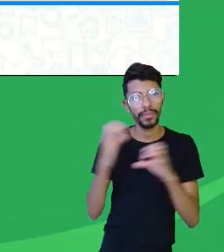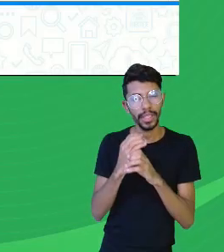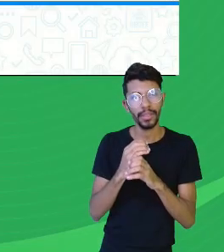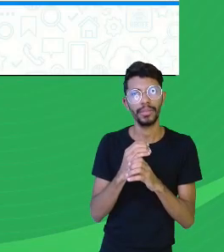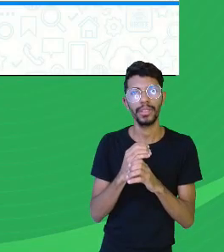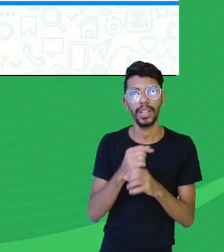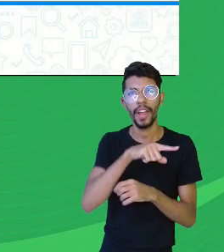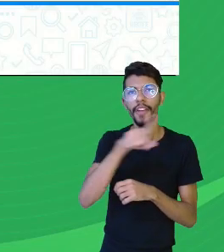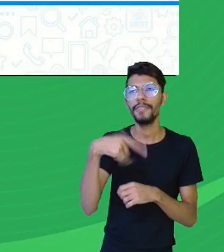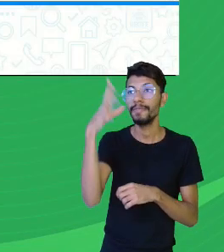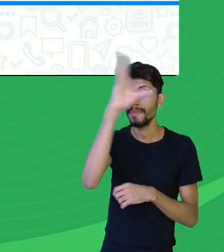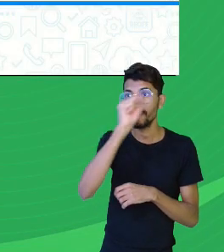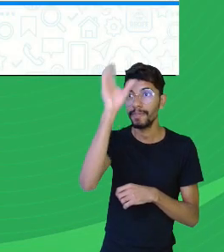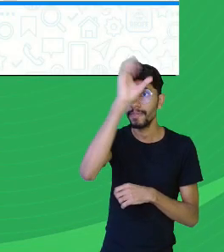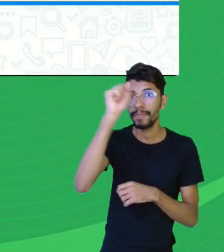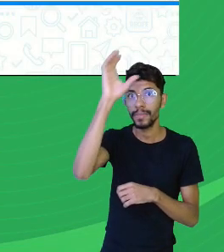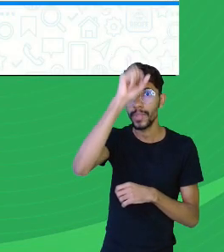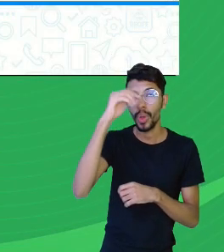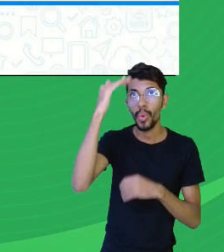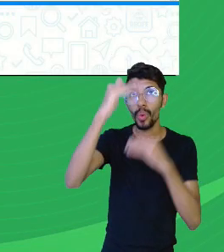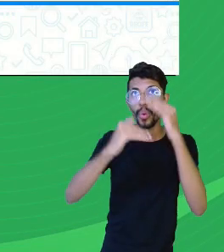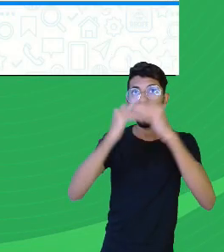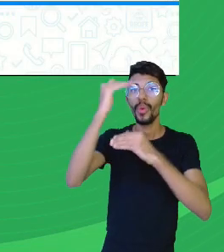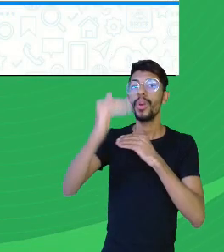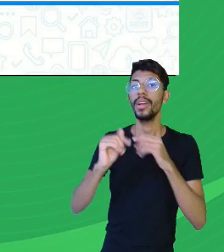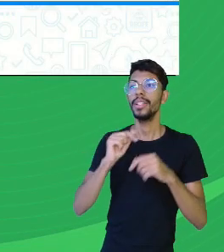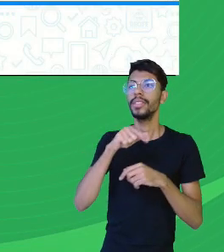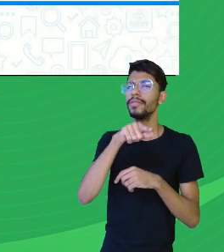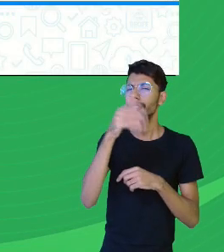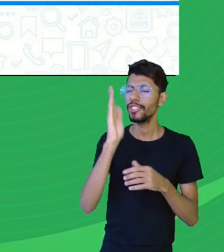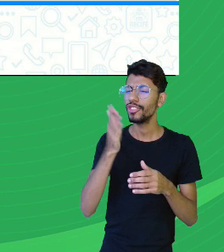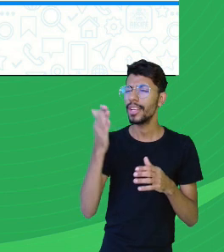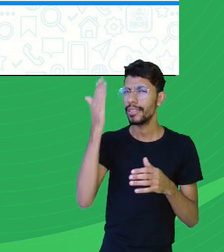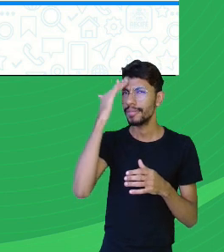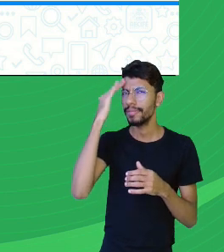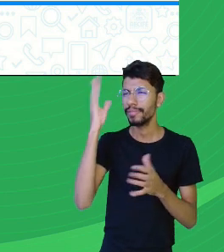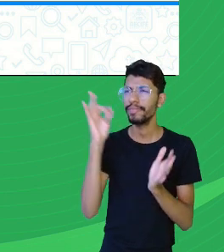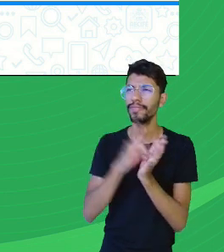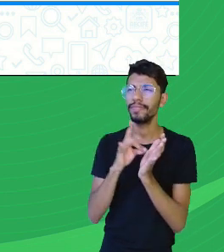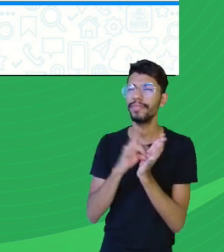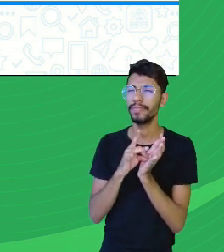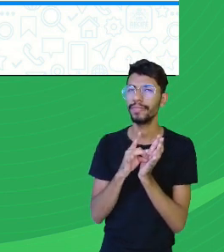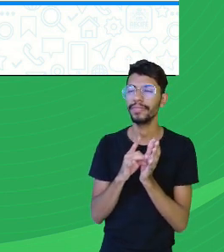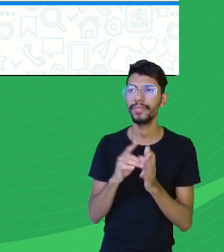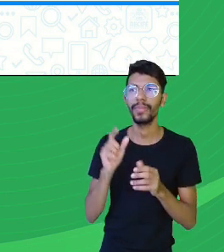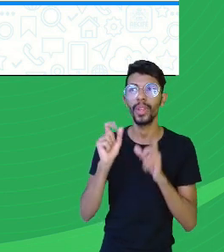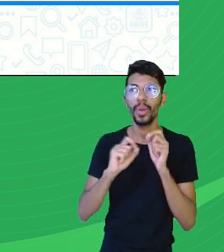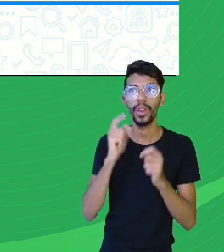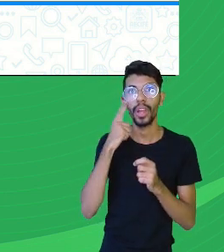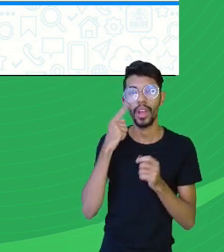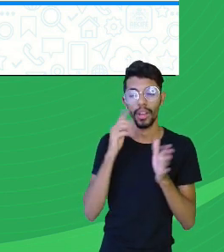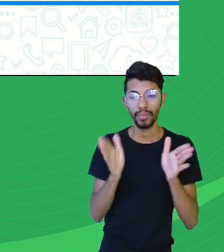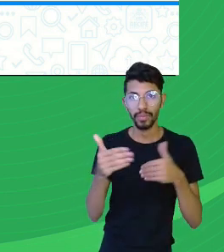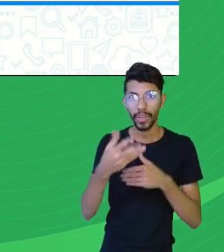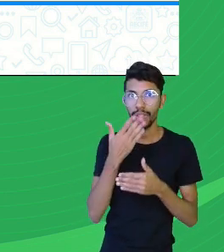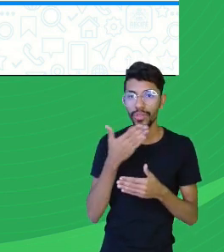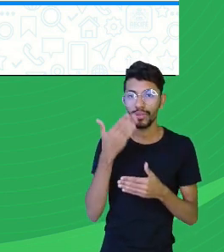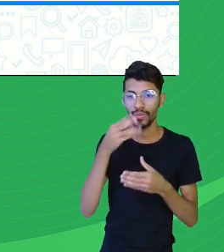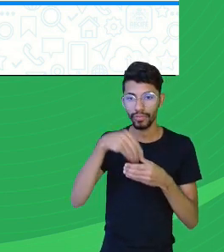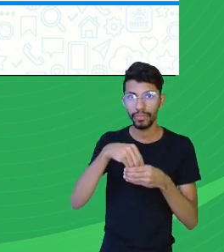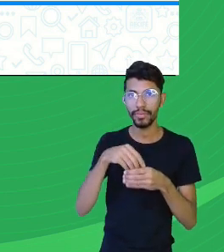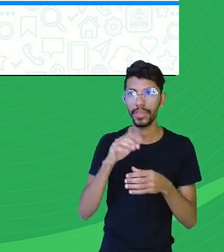estão aprendendo, já sabem na verdade, que todas as vezes, olha as caixas de bombons,